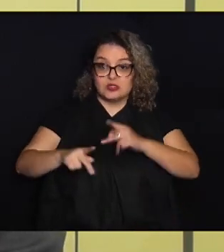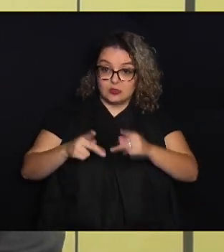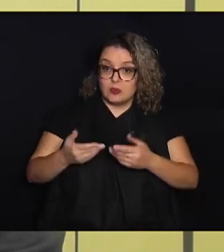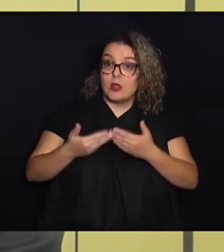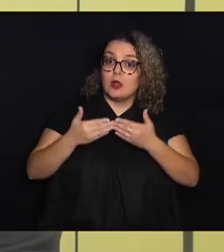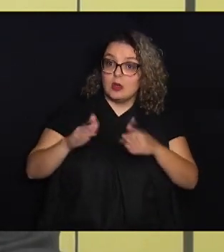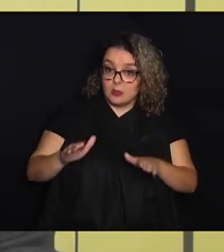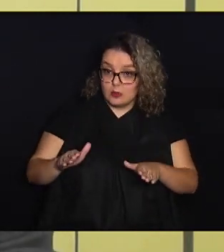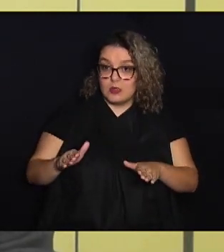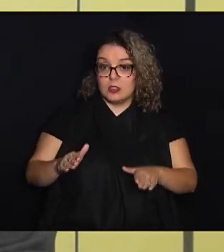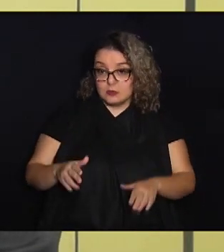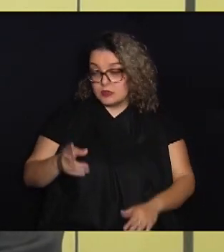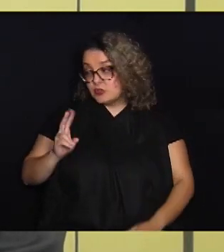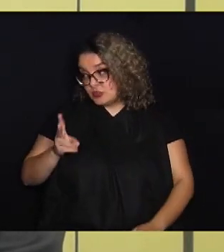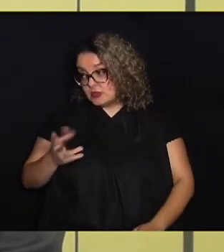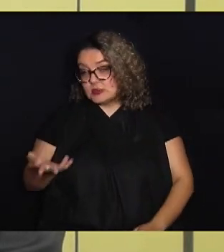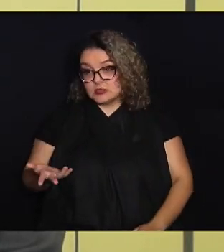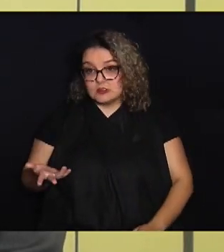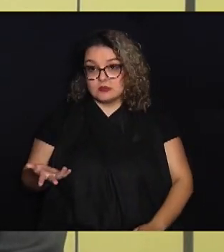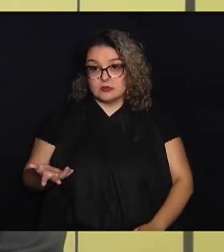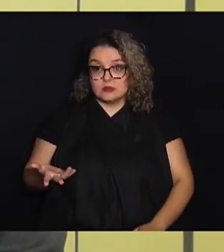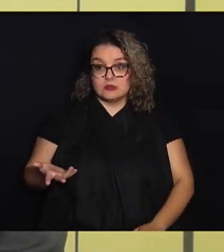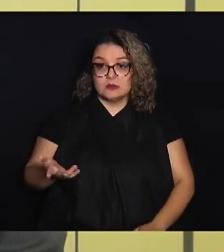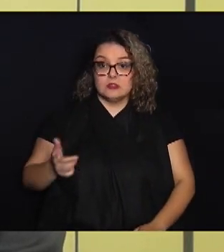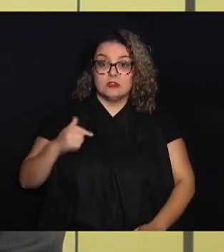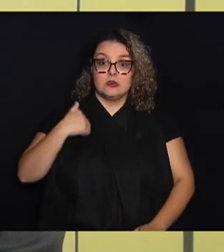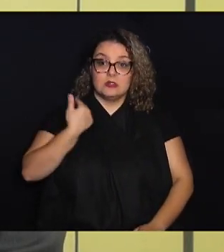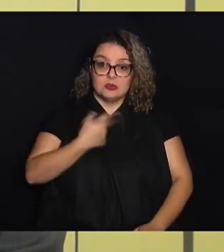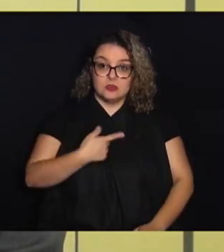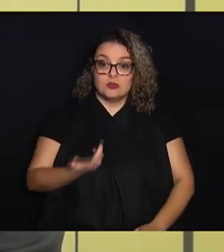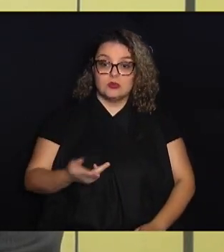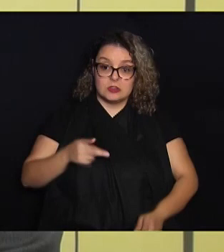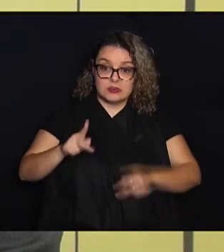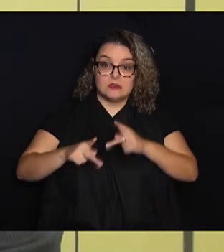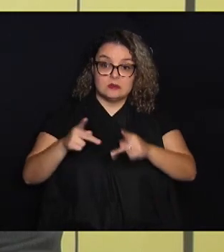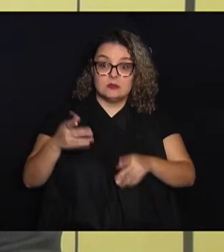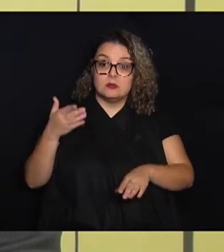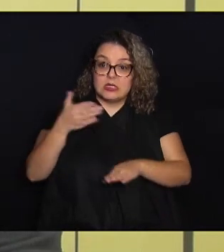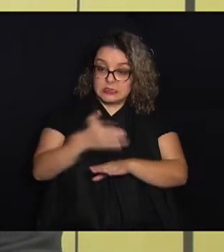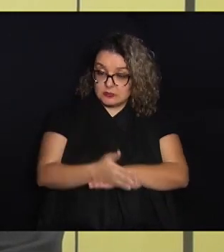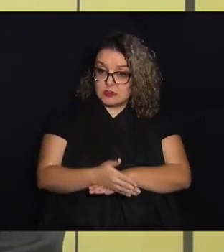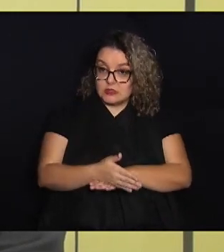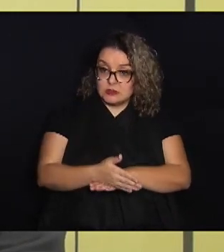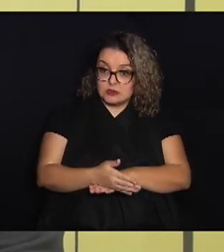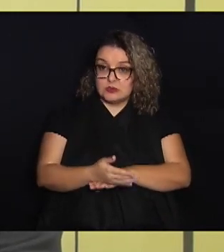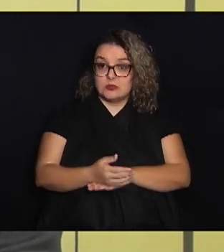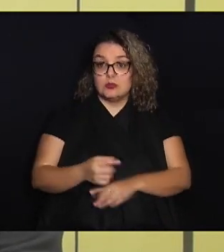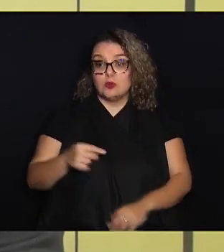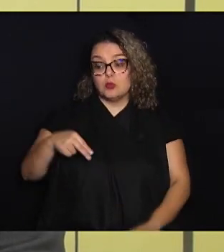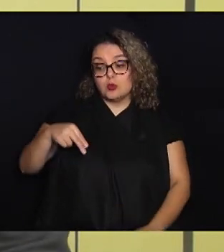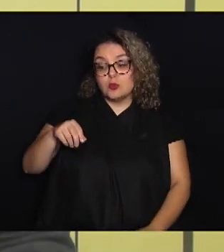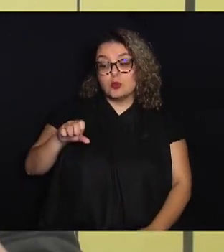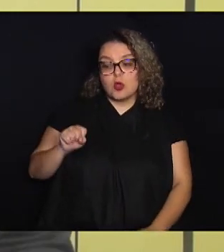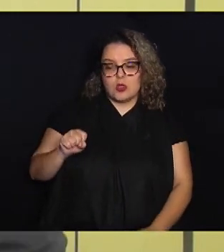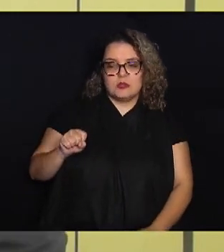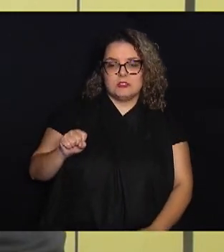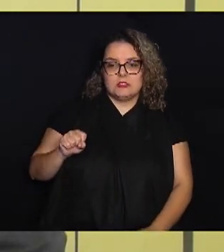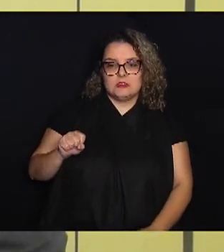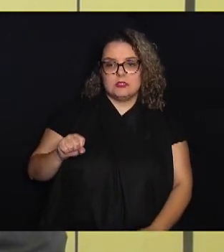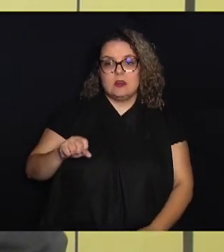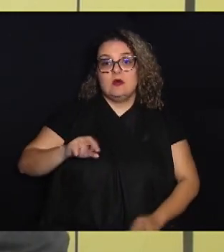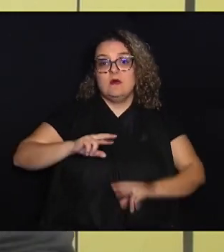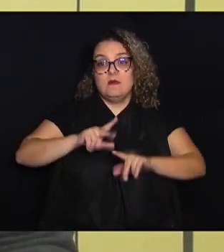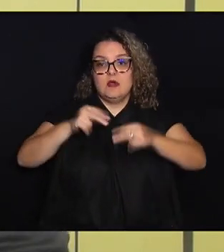população desde sempre. Então, a gente tem essa população participando. E os nós, porque a gente está vendo várias linhas do